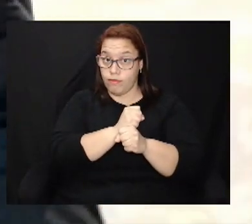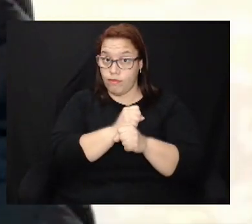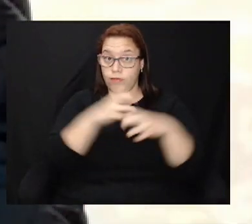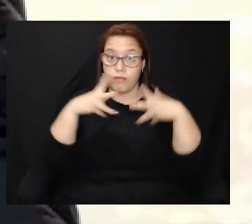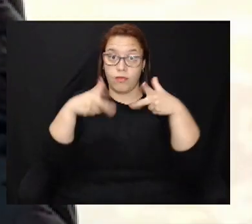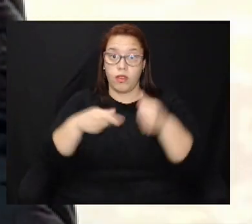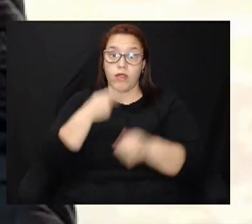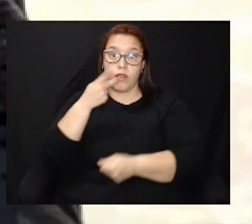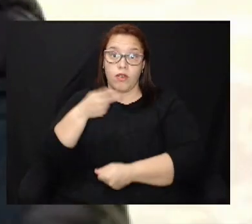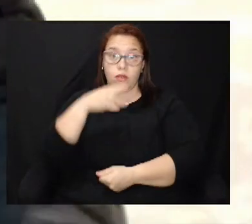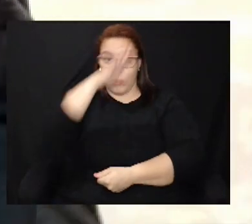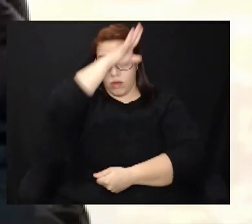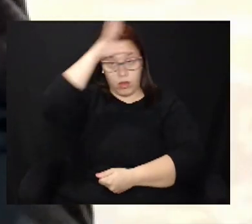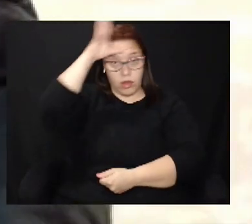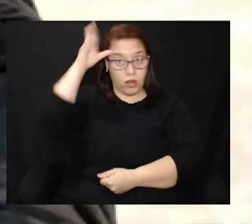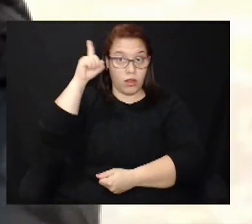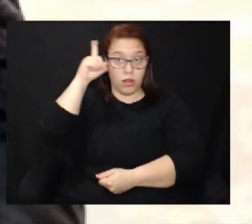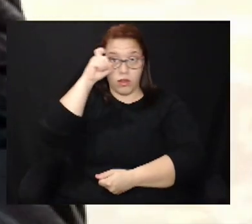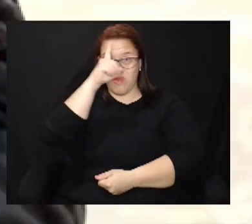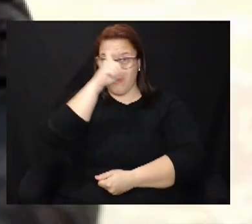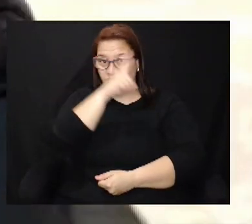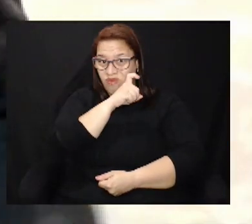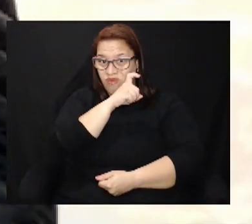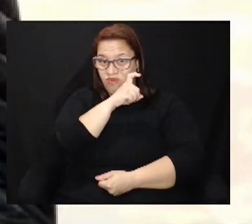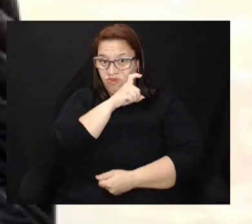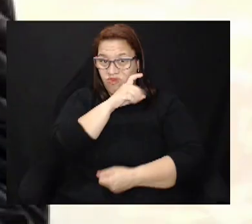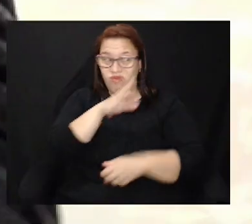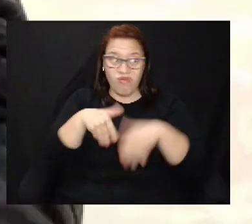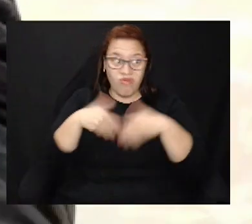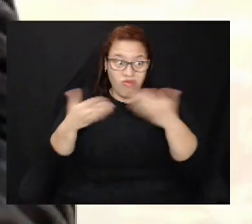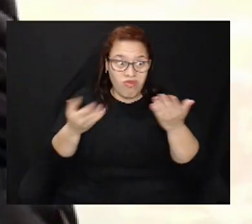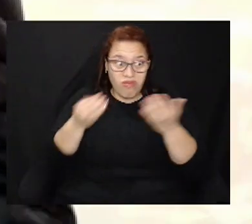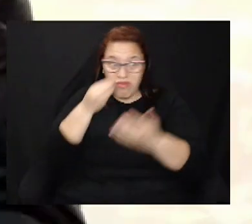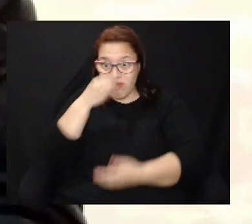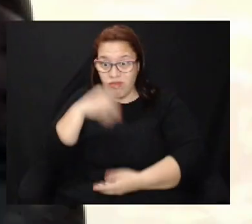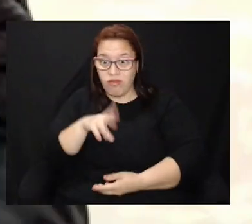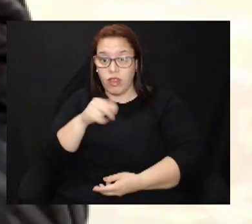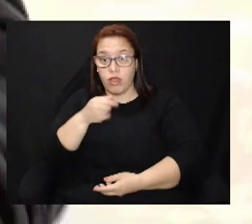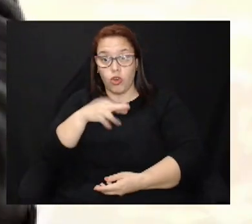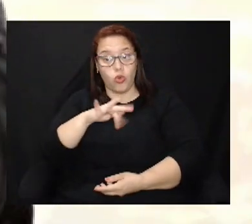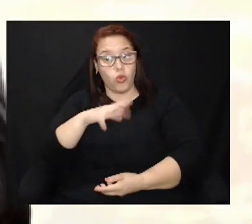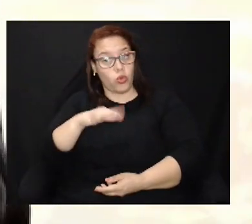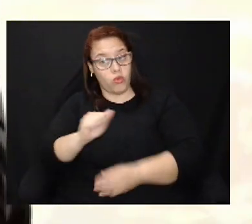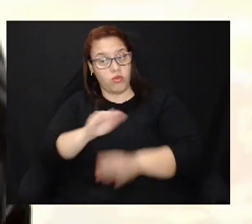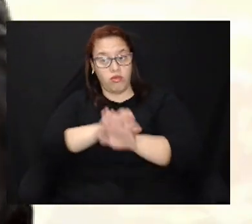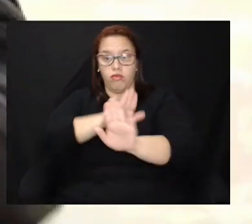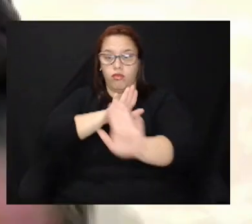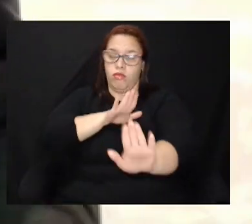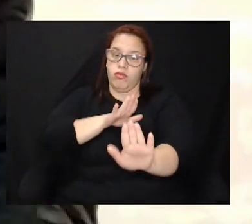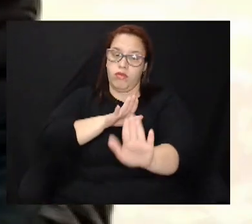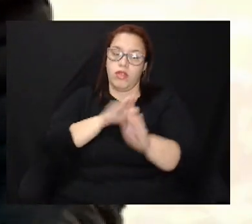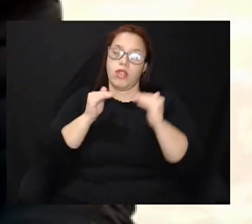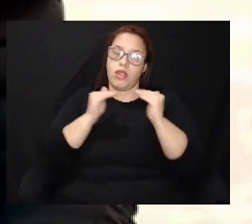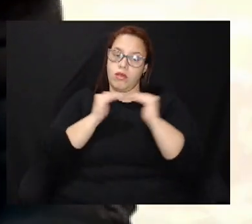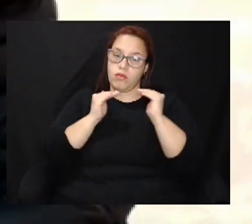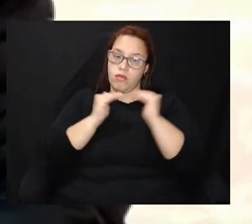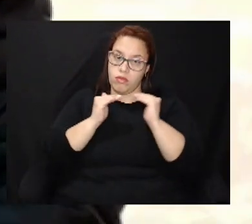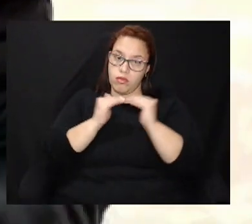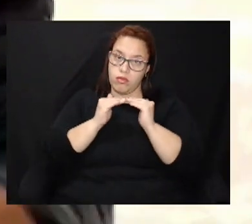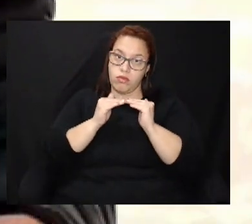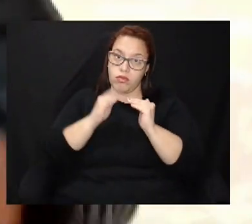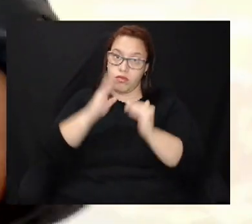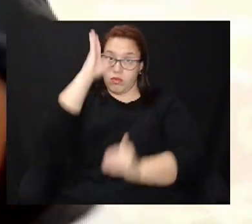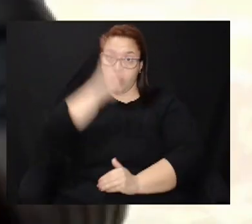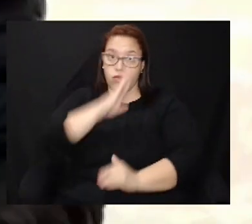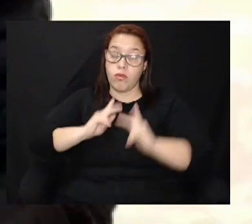está quantificado. Qual é a renúncia do Brasil em favor dos brasileiros e em favor da humanidade?